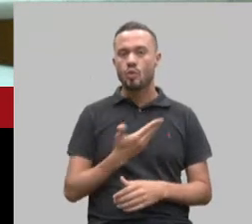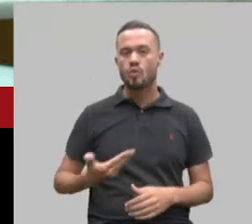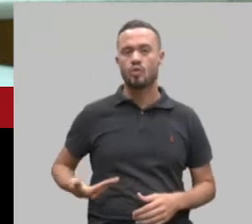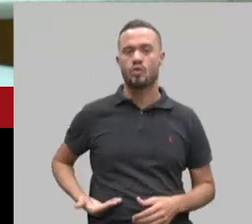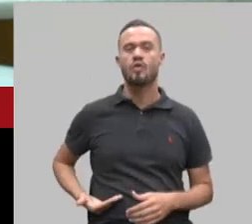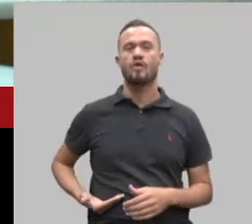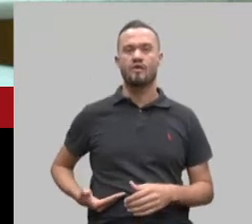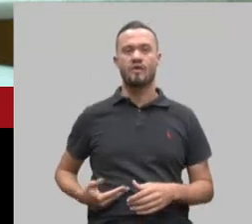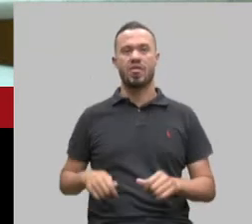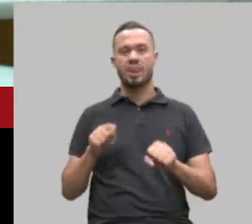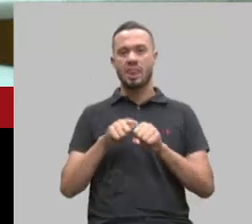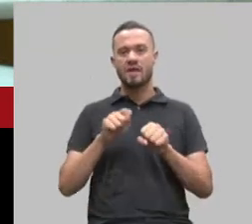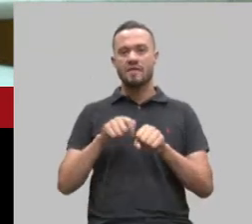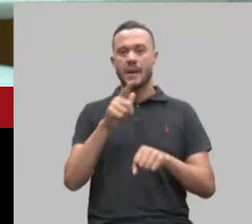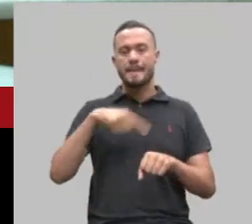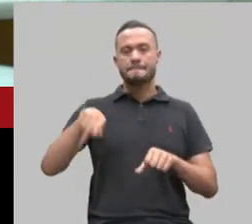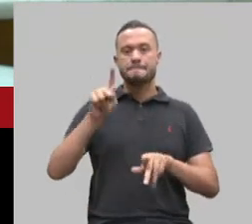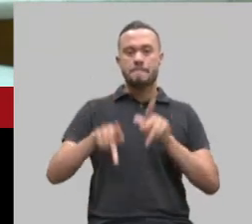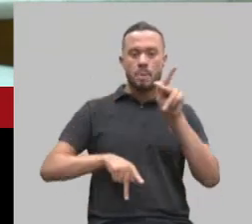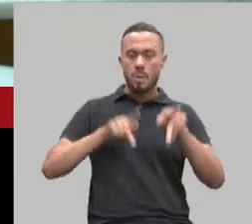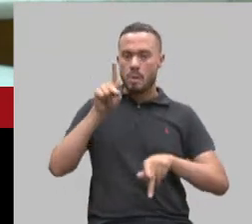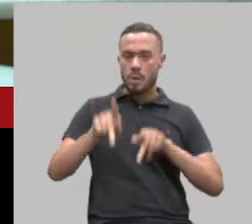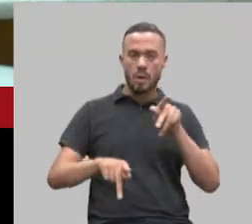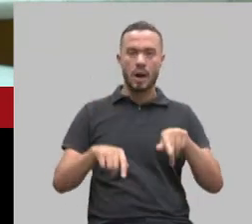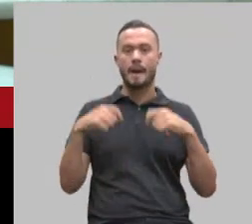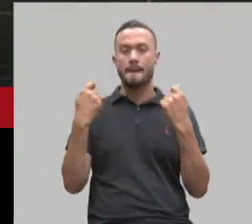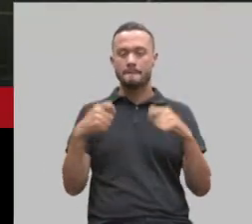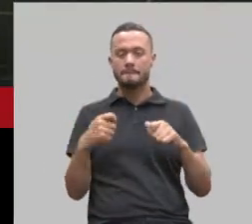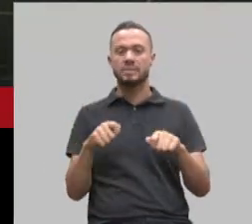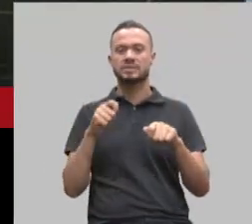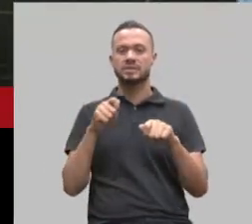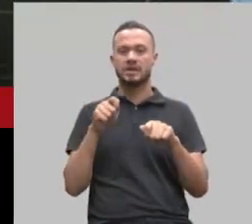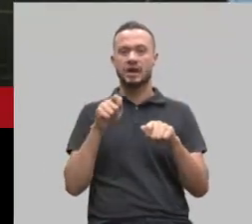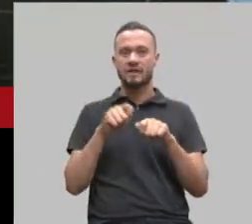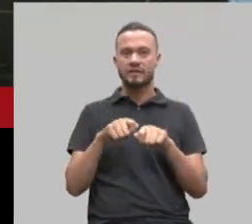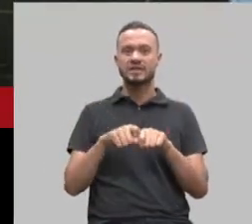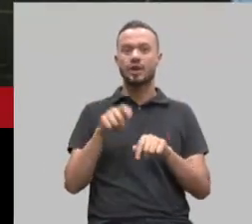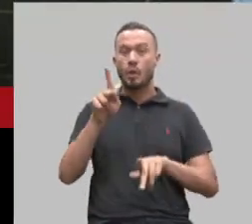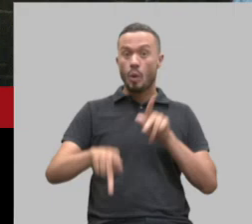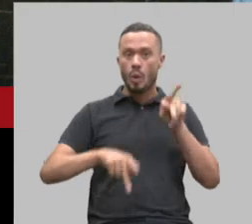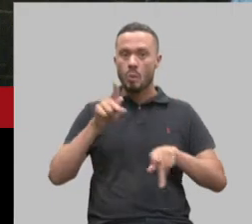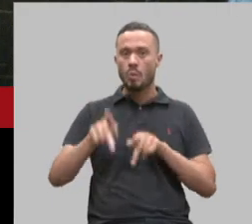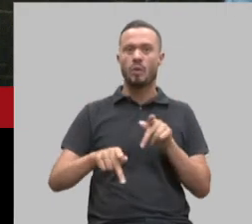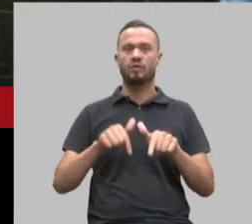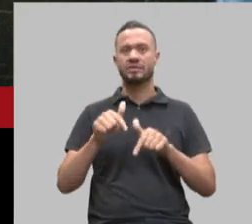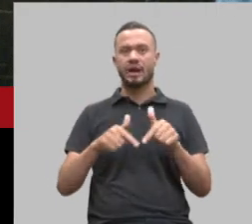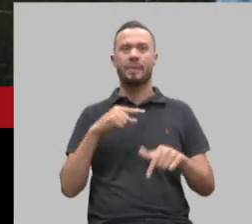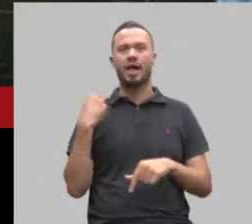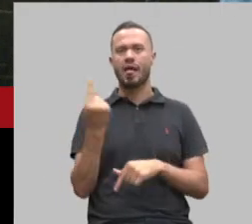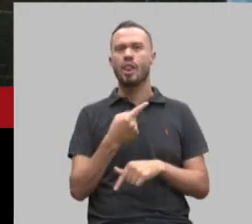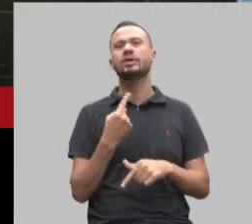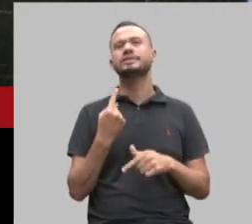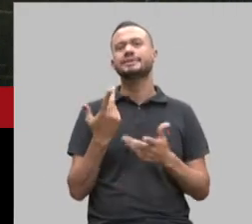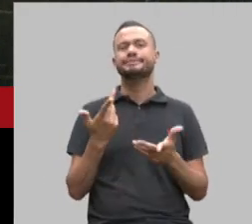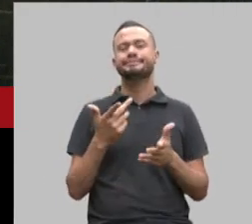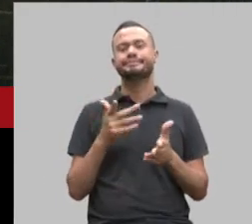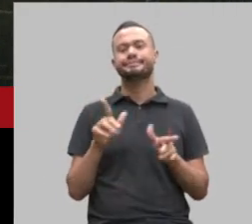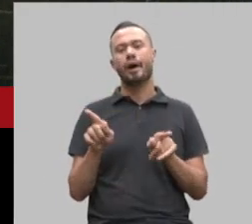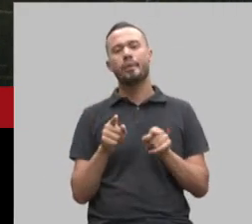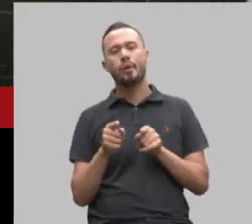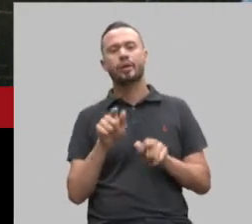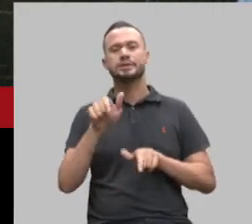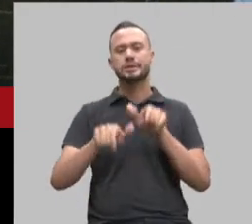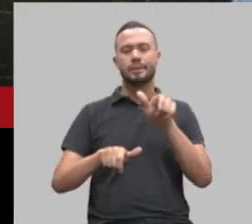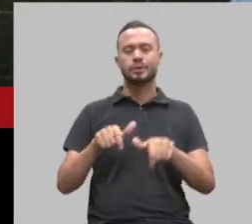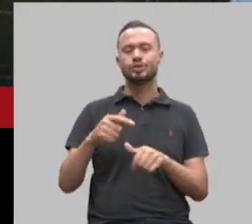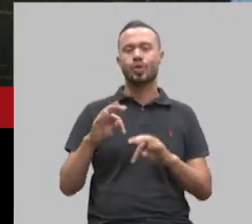para o povo e deve ser exercido pelo povo a gente é em minoria né em todos os parlamentos